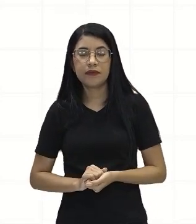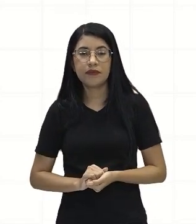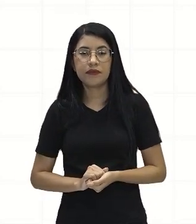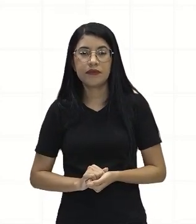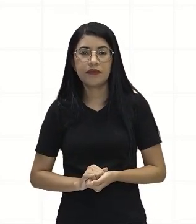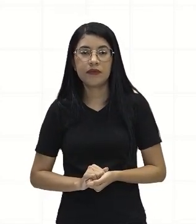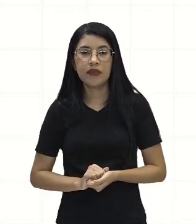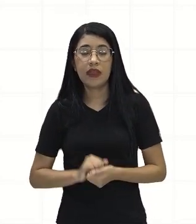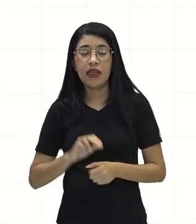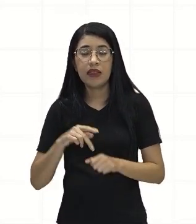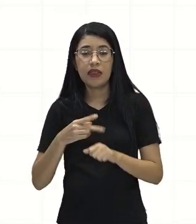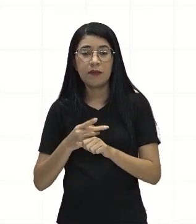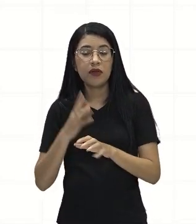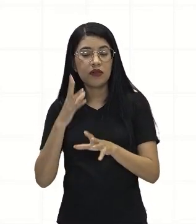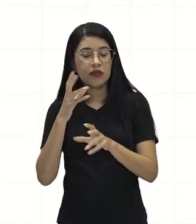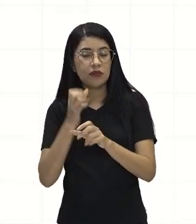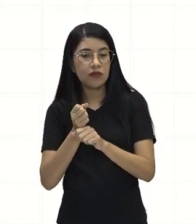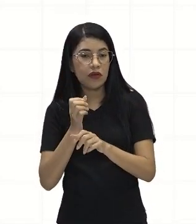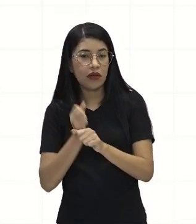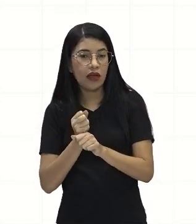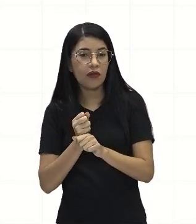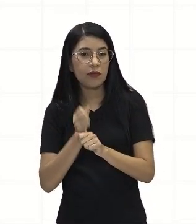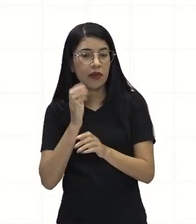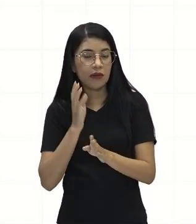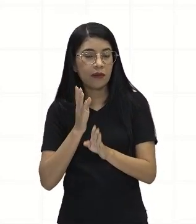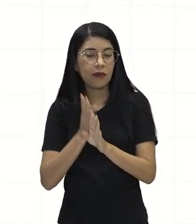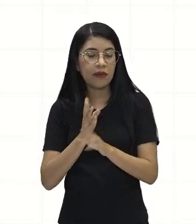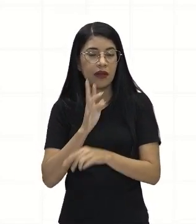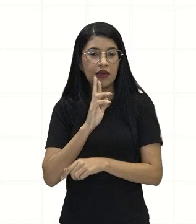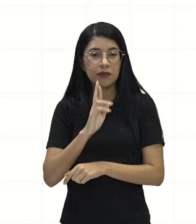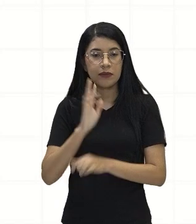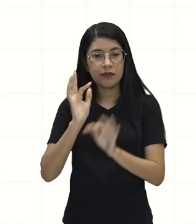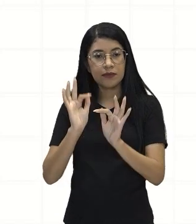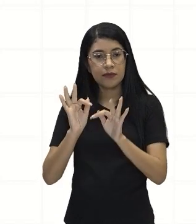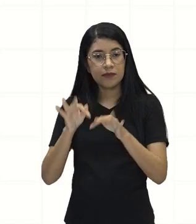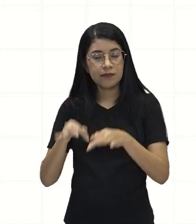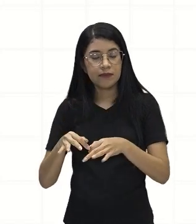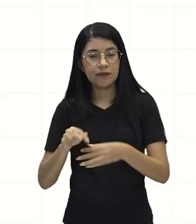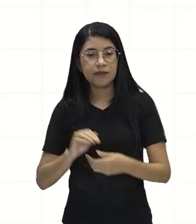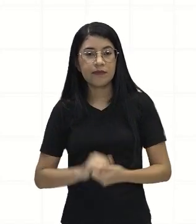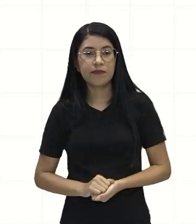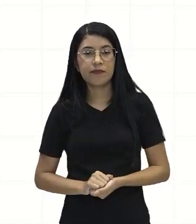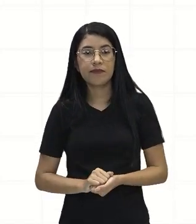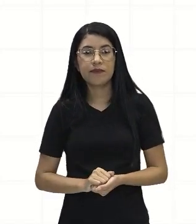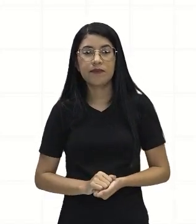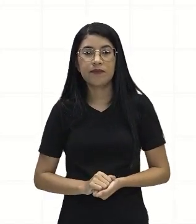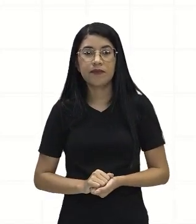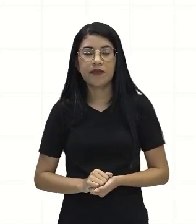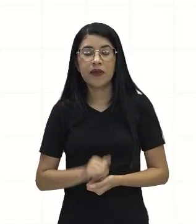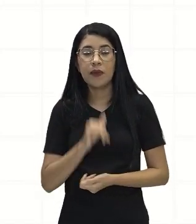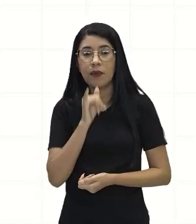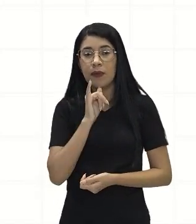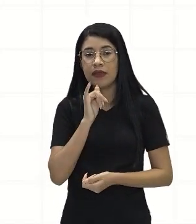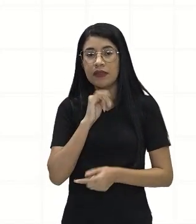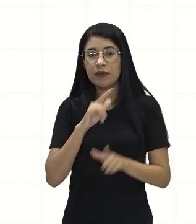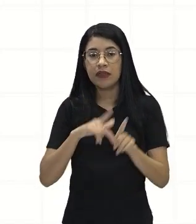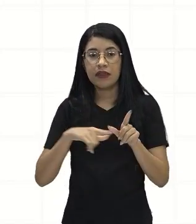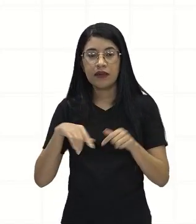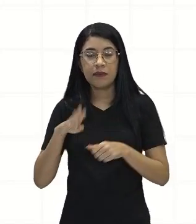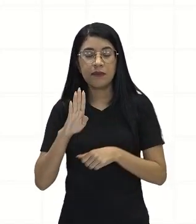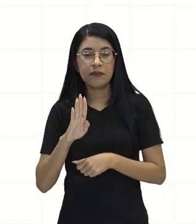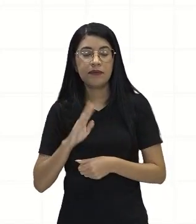a conta até chegar na solução. Vamos ver o exemplo 6.